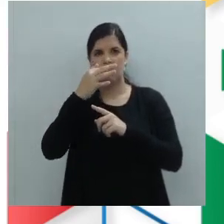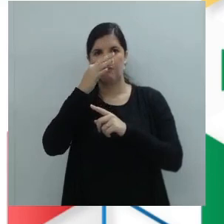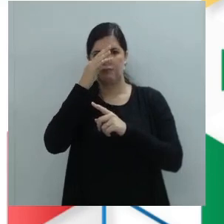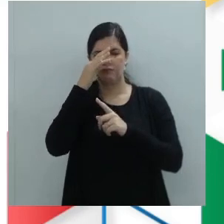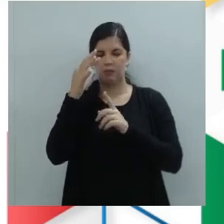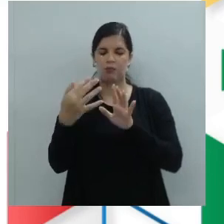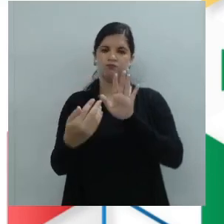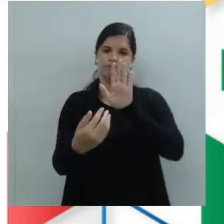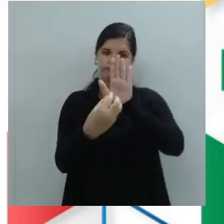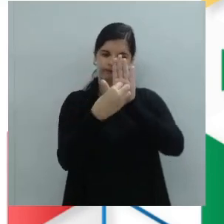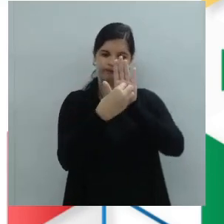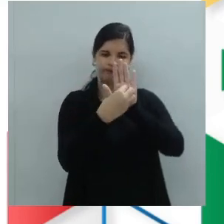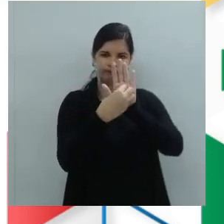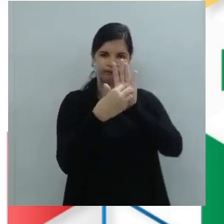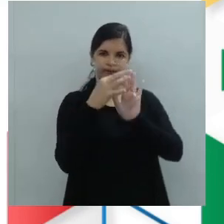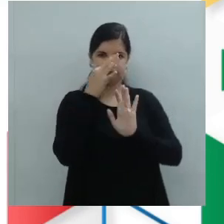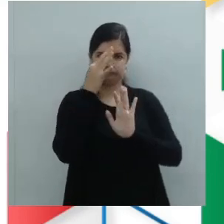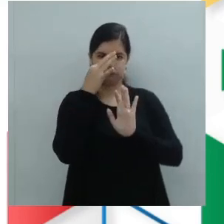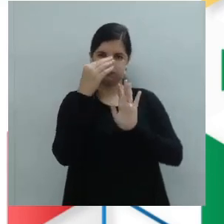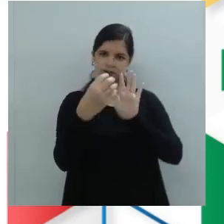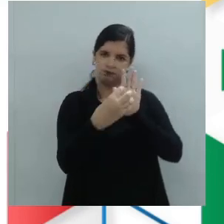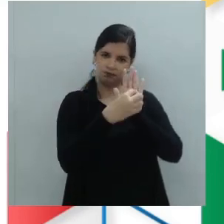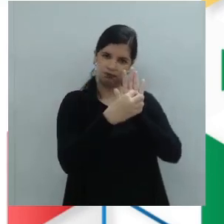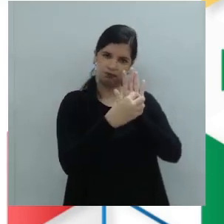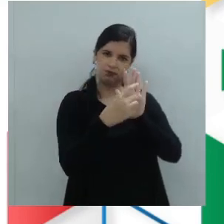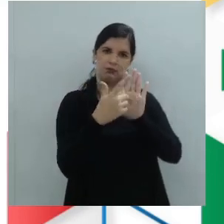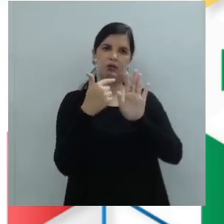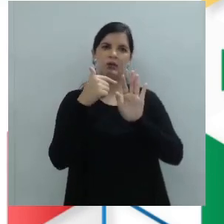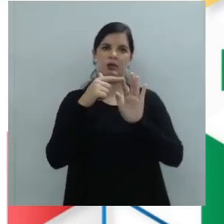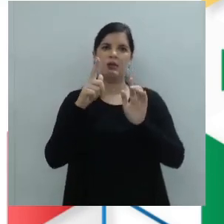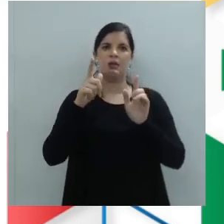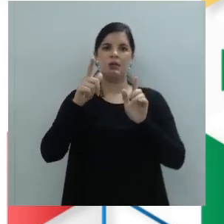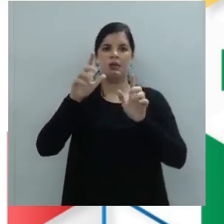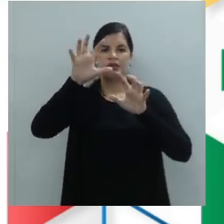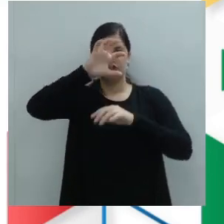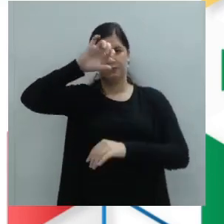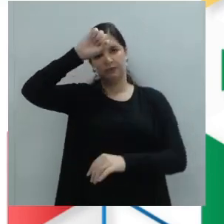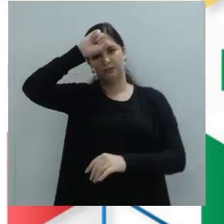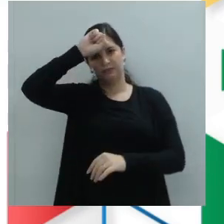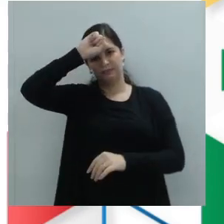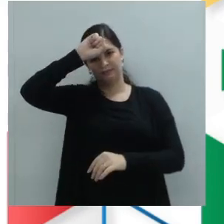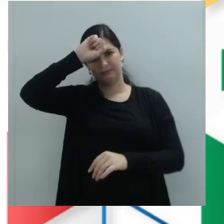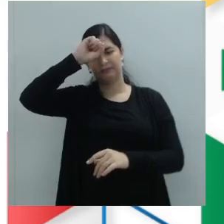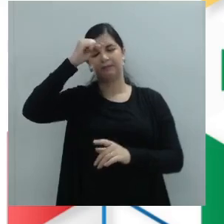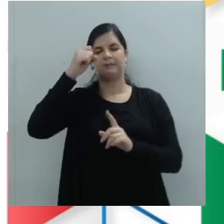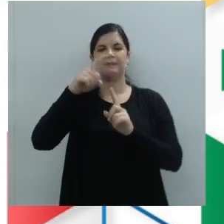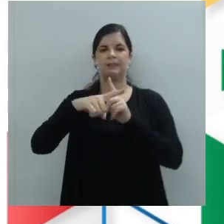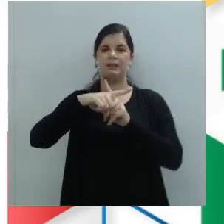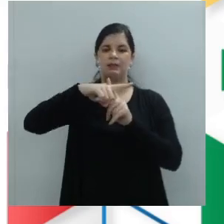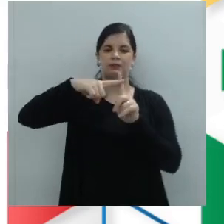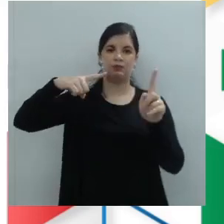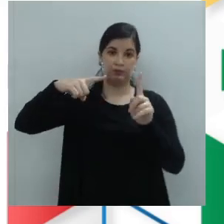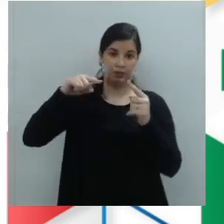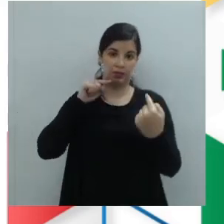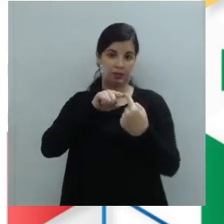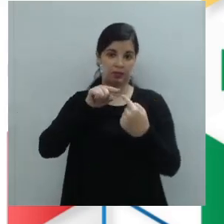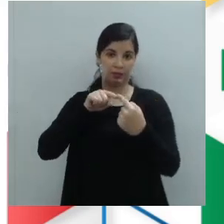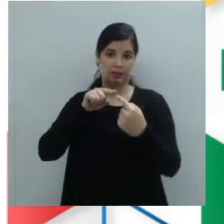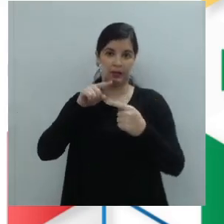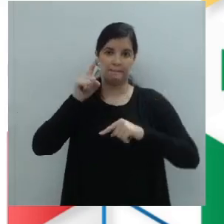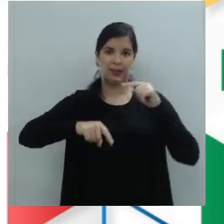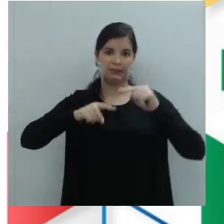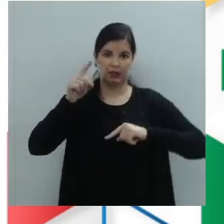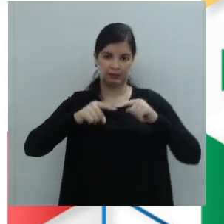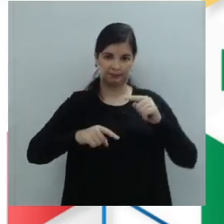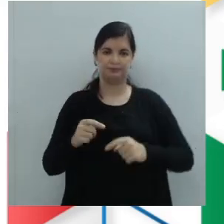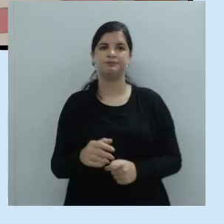ao centro da cruz. A rosa representa a espiritualidade, enquanto a cruz representa a